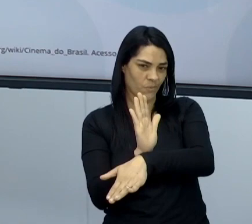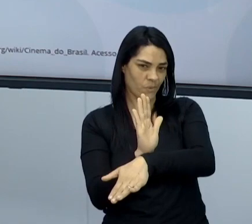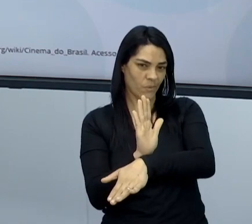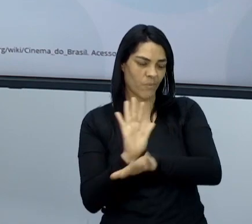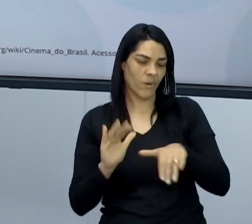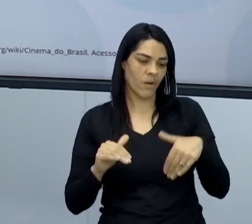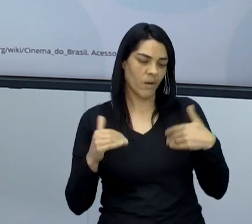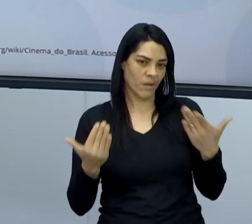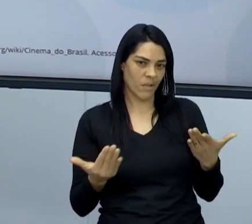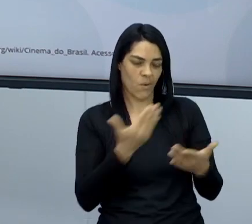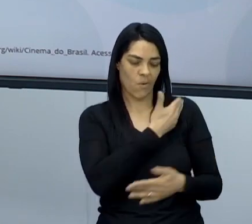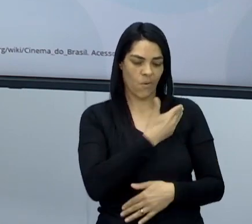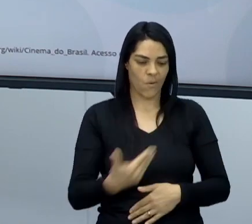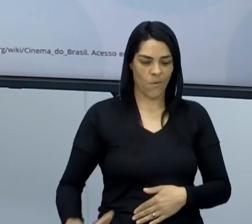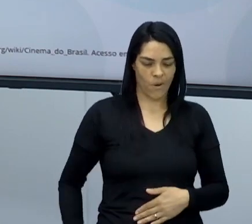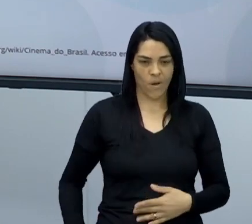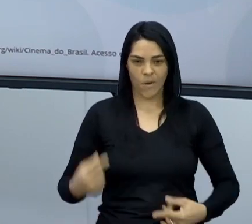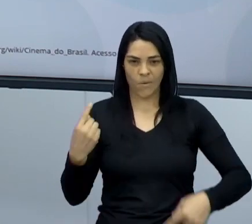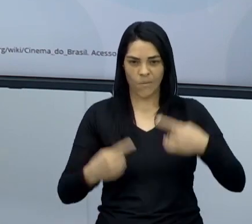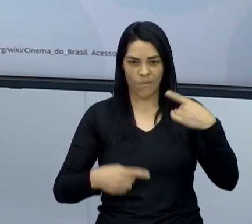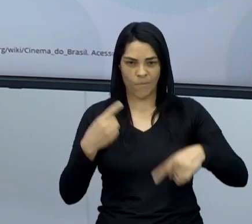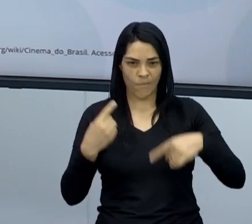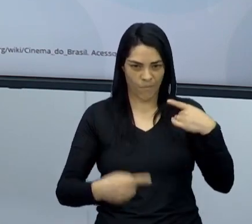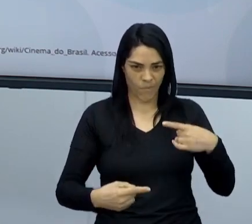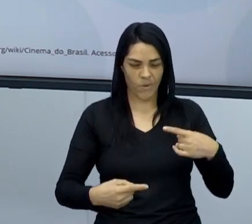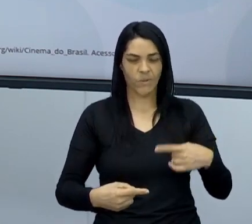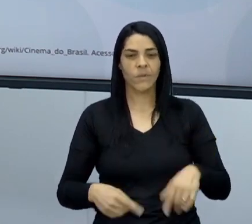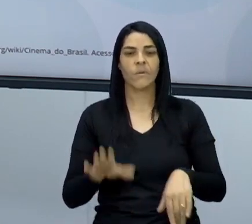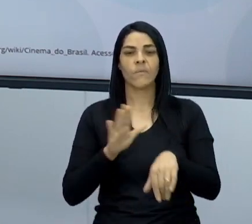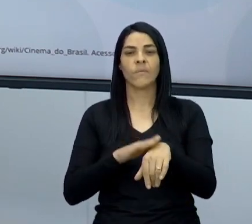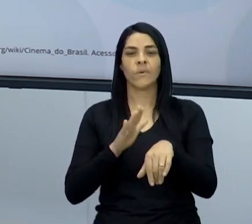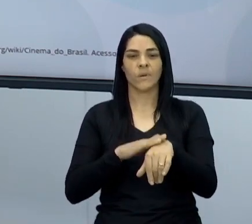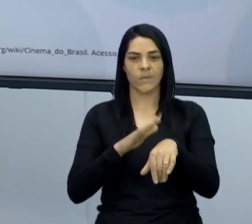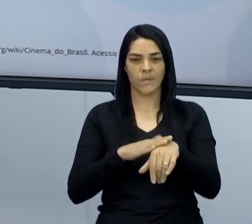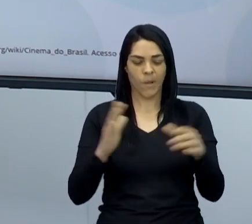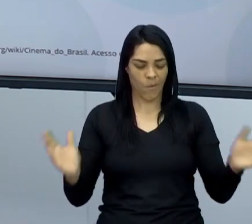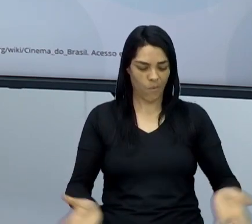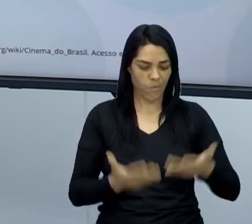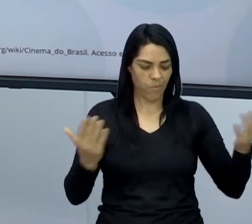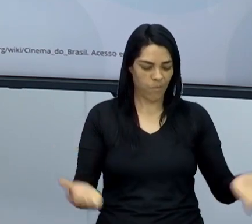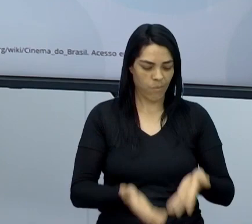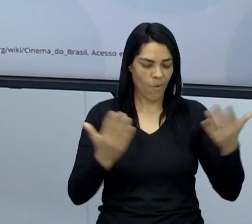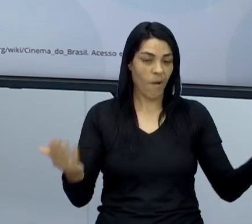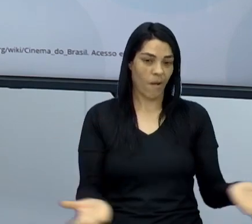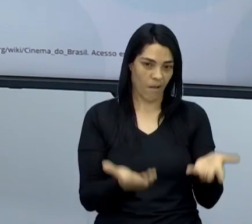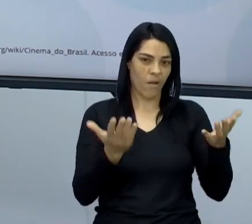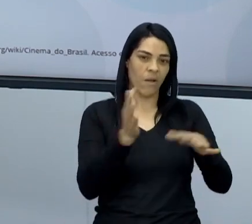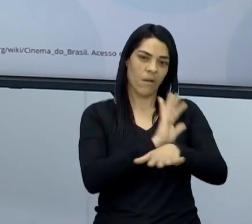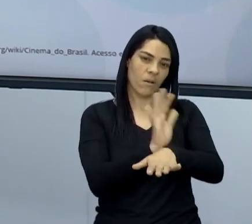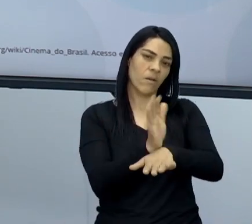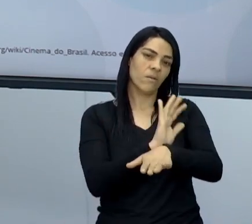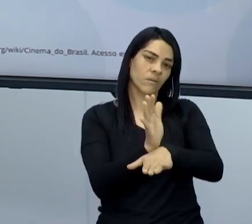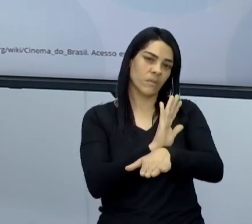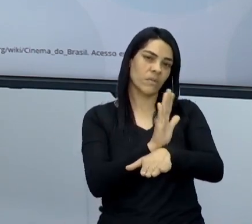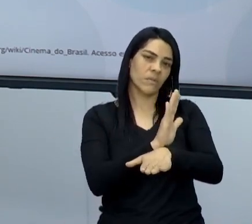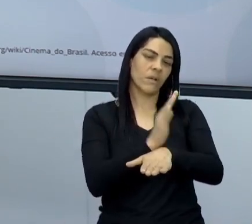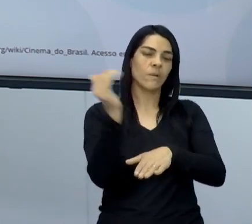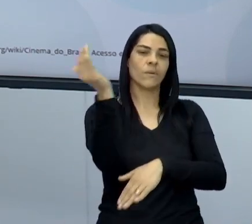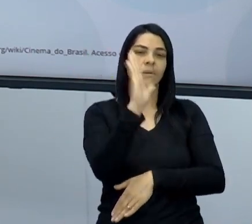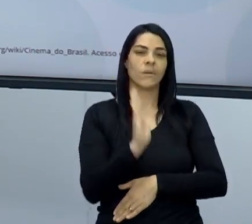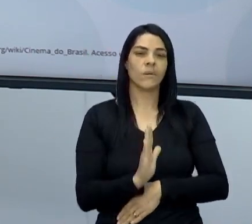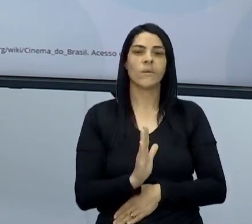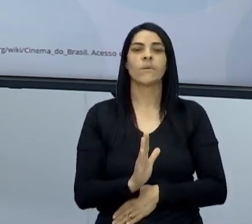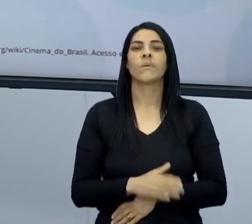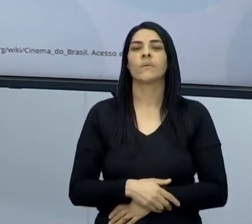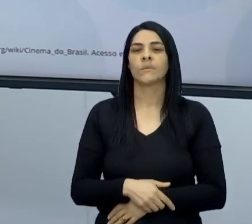iniciativas governamentais, políticas públicas foram feitas para fomentar o cinema nacional, para poder, nesse debate que eu falei, o que é